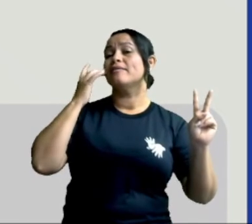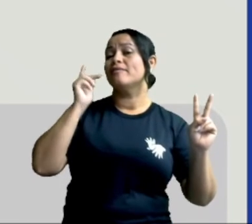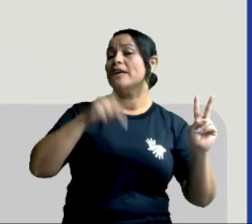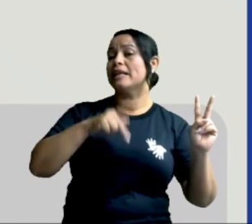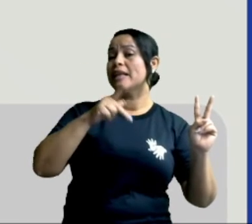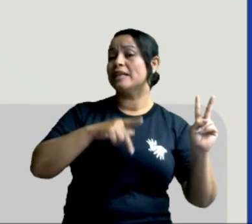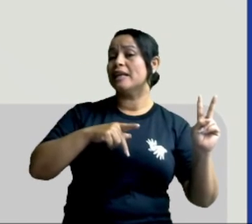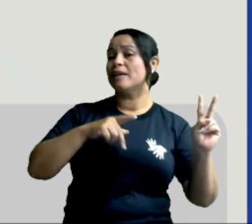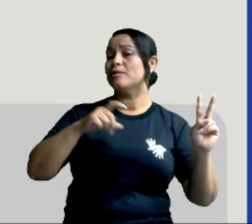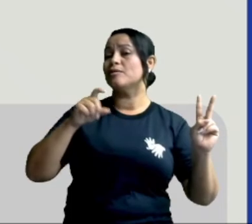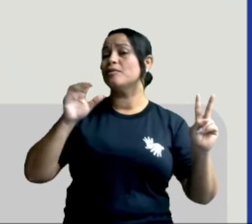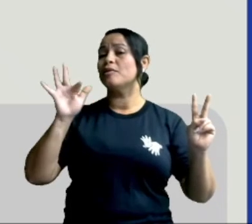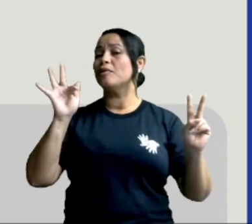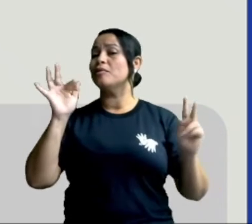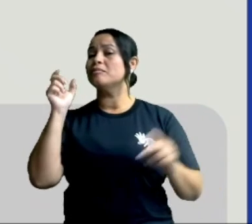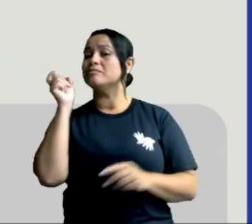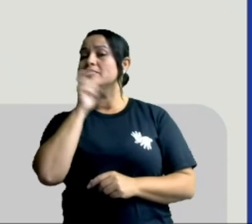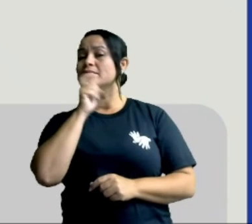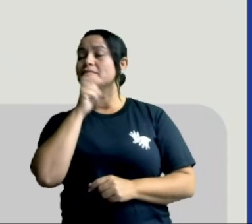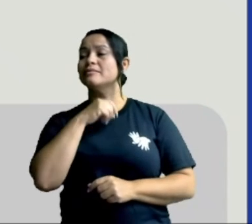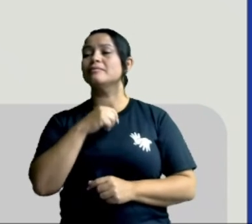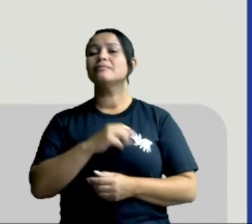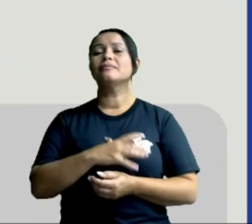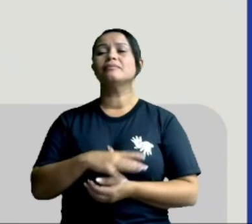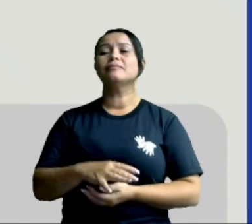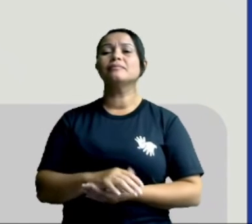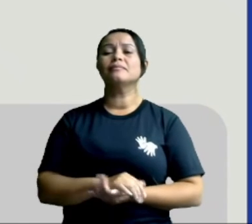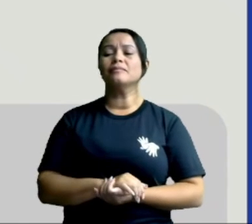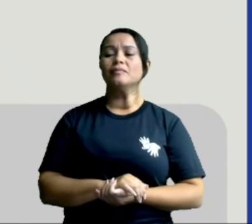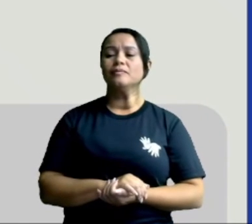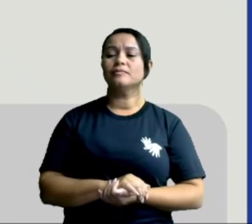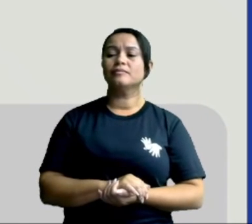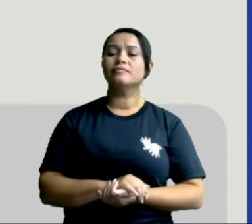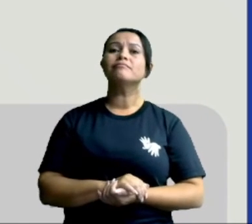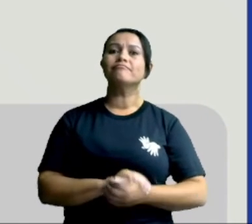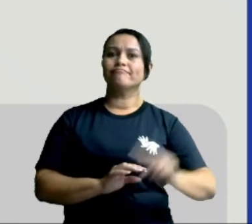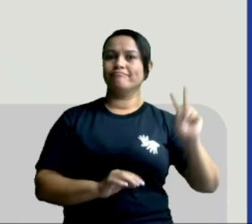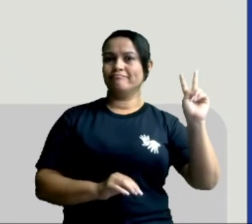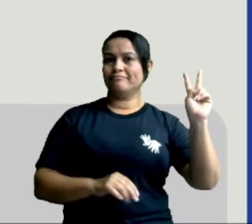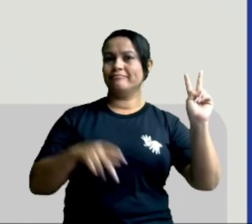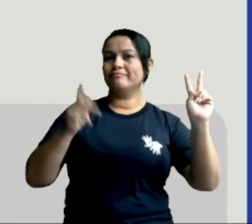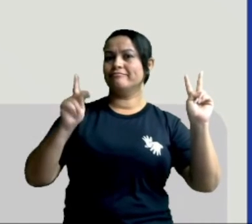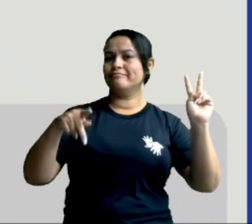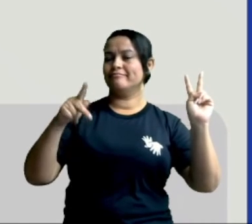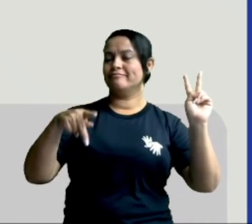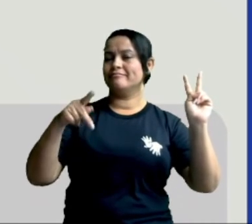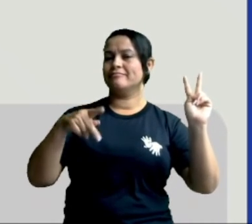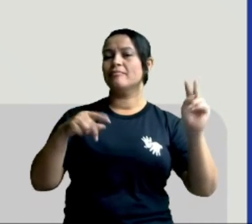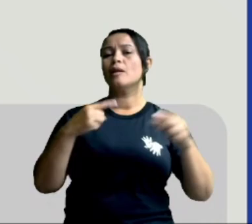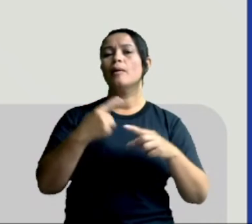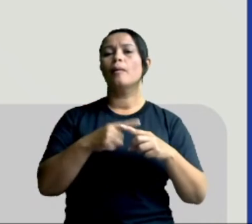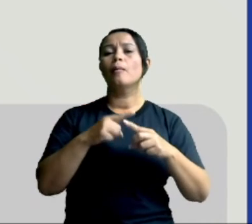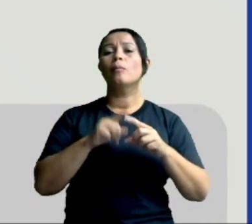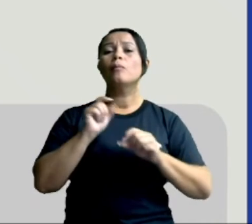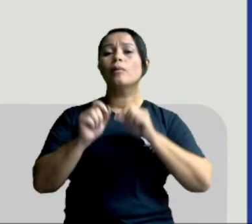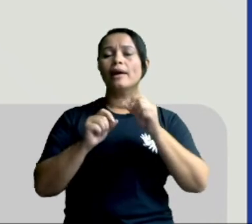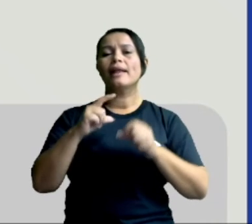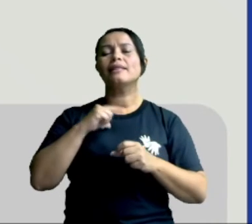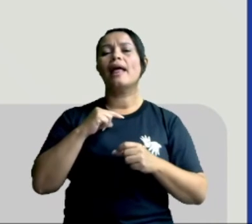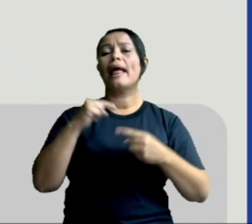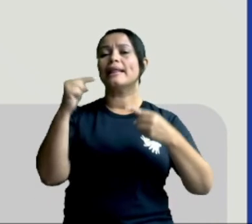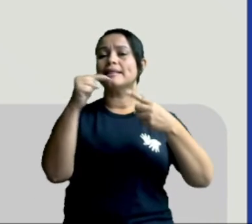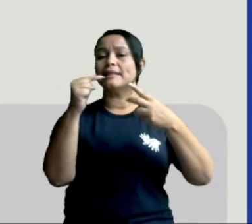verdadeiro ou falso a G1 e aperta dinheiro né são três